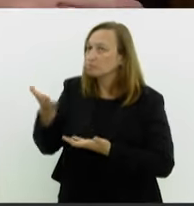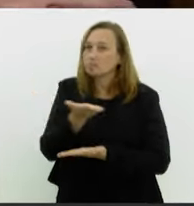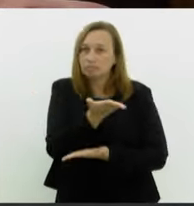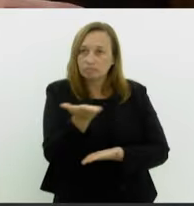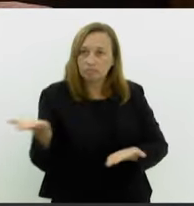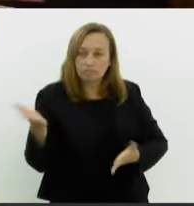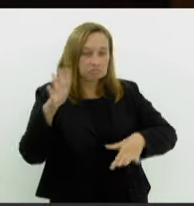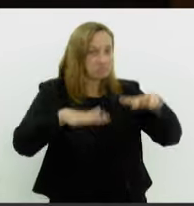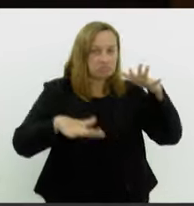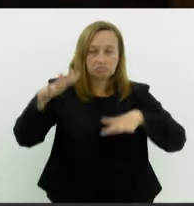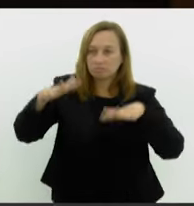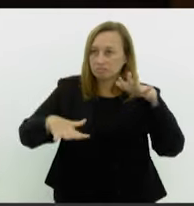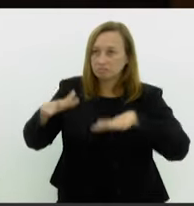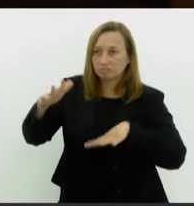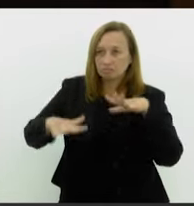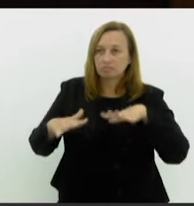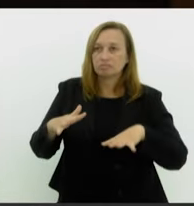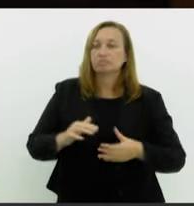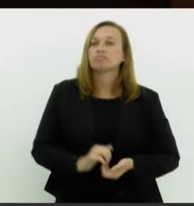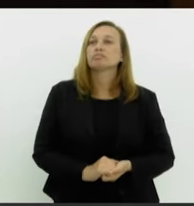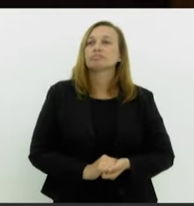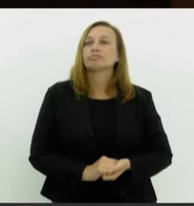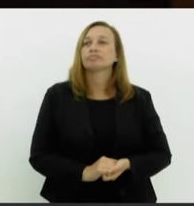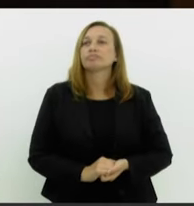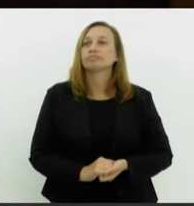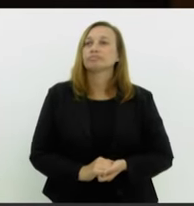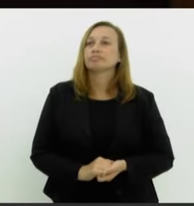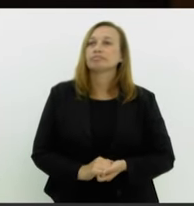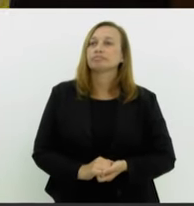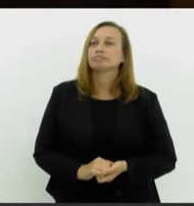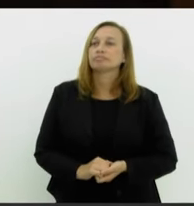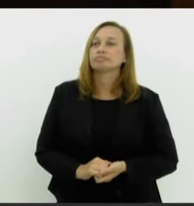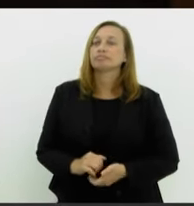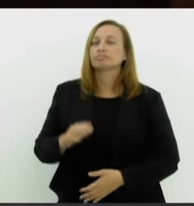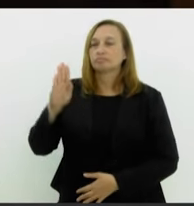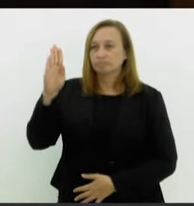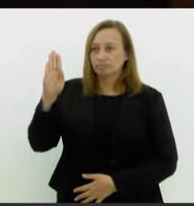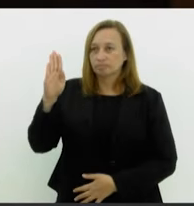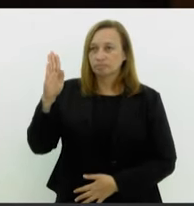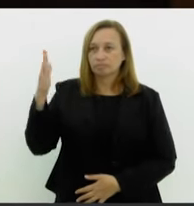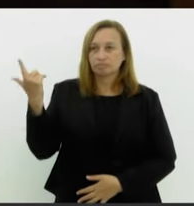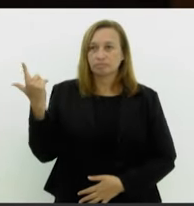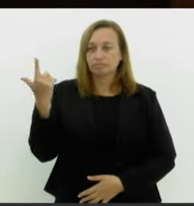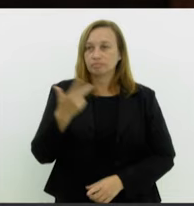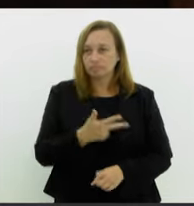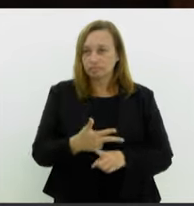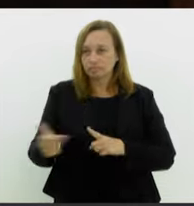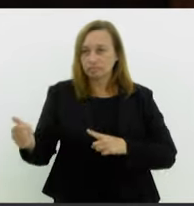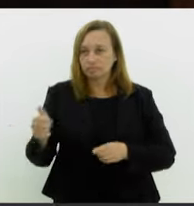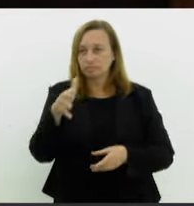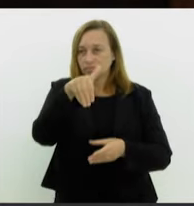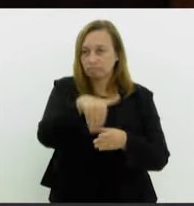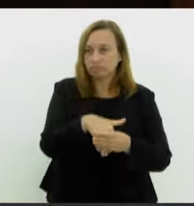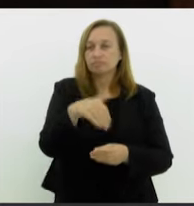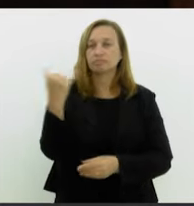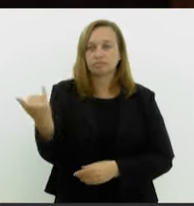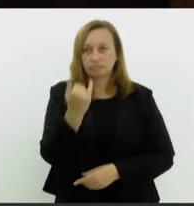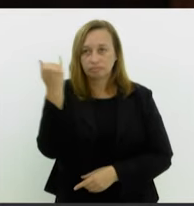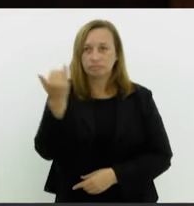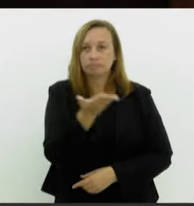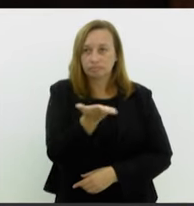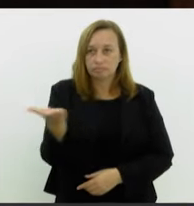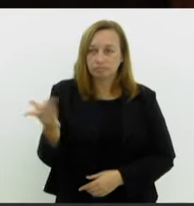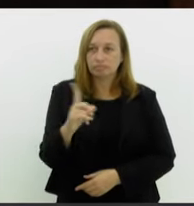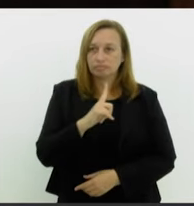independentemente disso serão eh eh candidatas e com certeza ganharão as eleições mas é importante que vocês